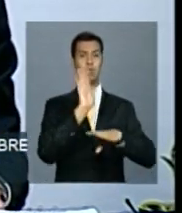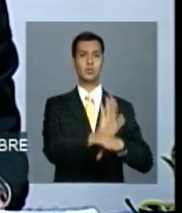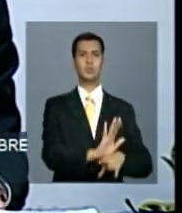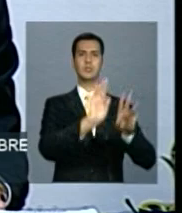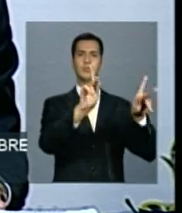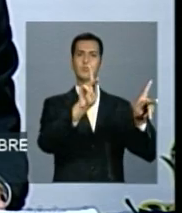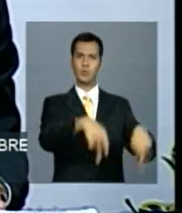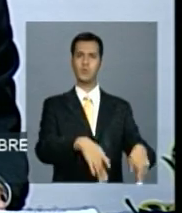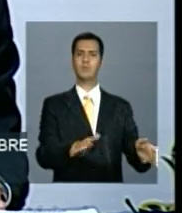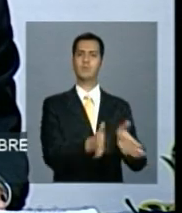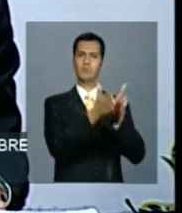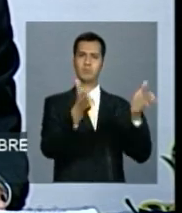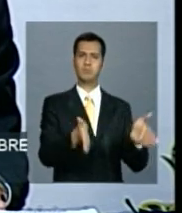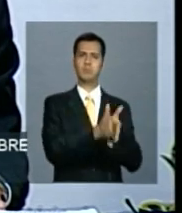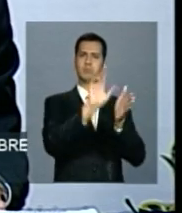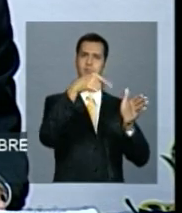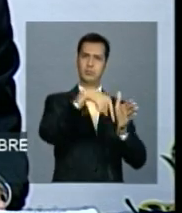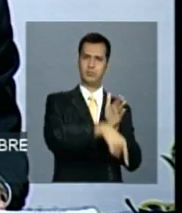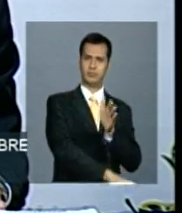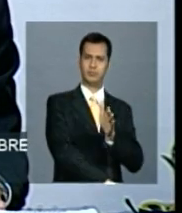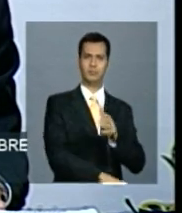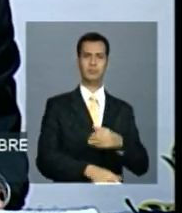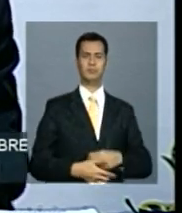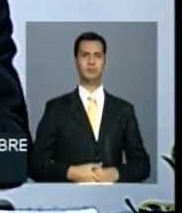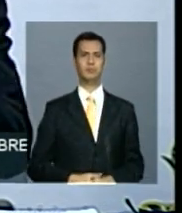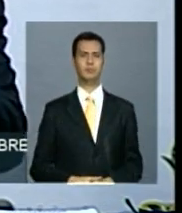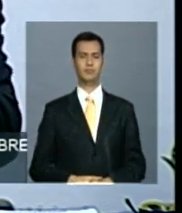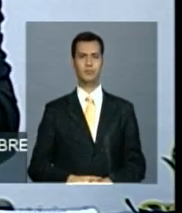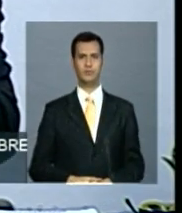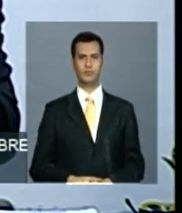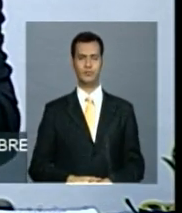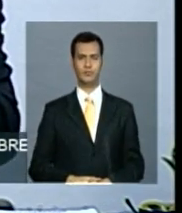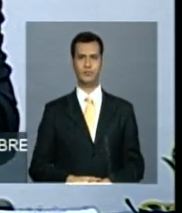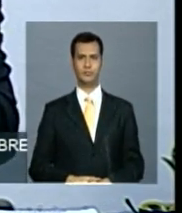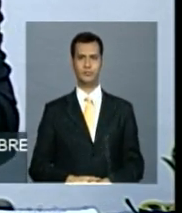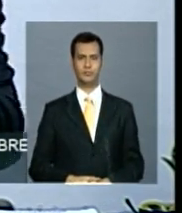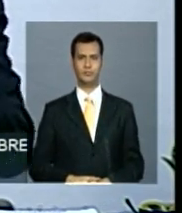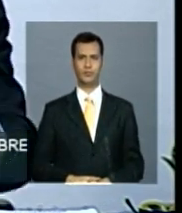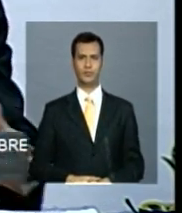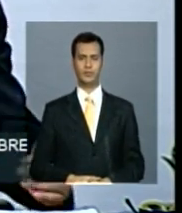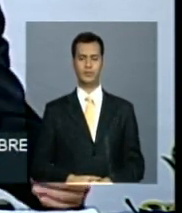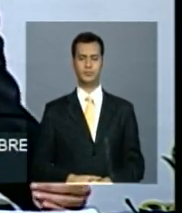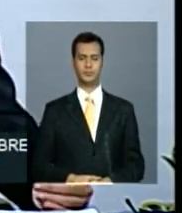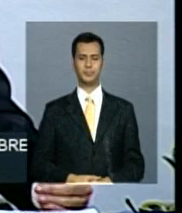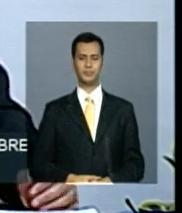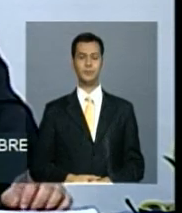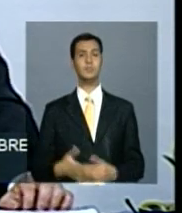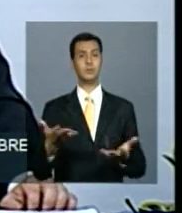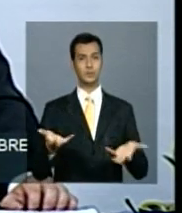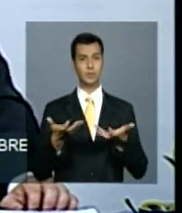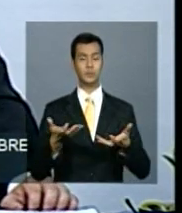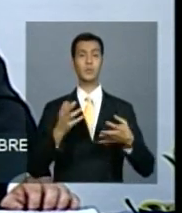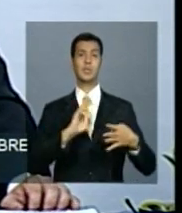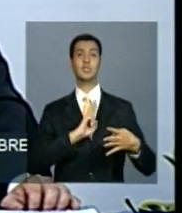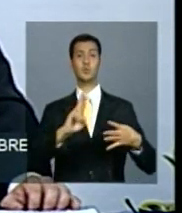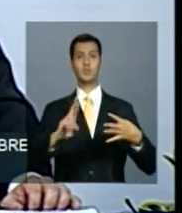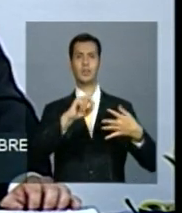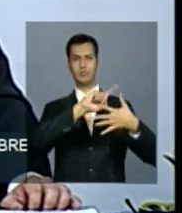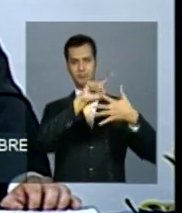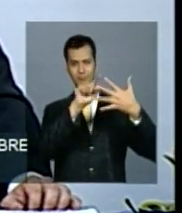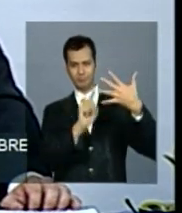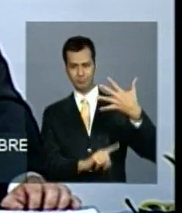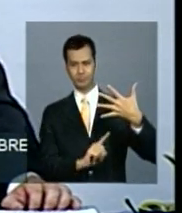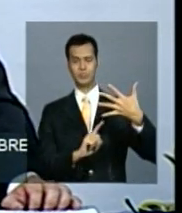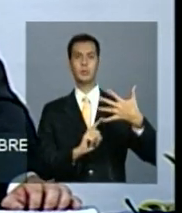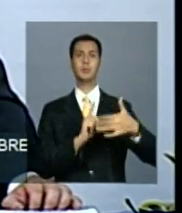que não conseguia atingir a rede de serviço de saúde do nosso país eu quero chamar atenção Para alguns resultados que são